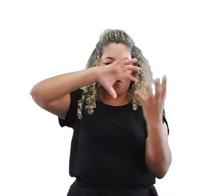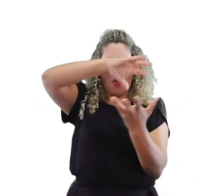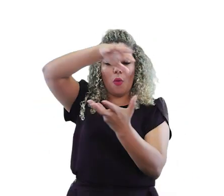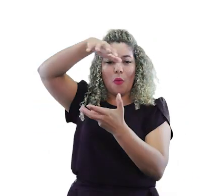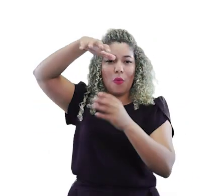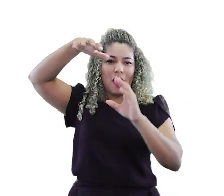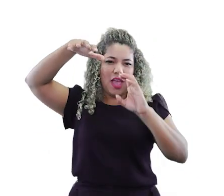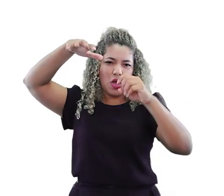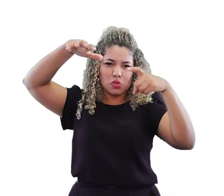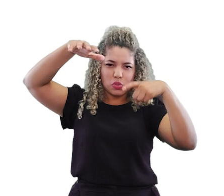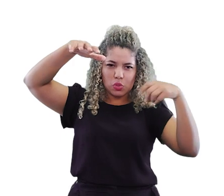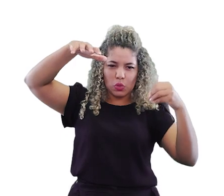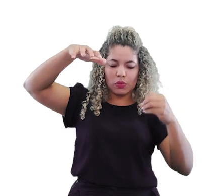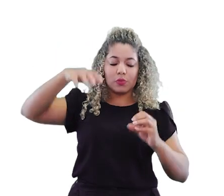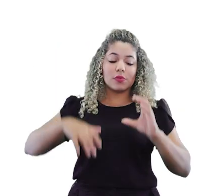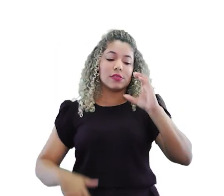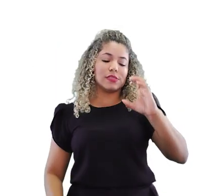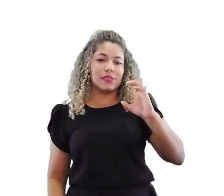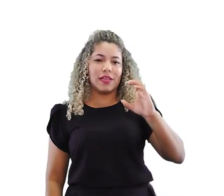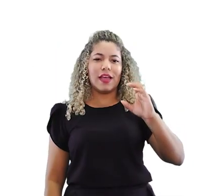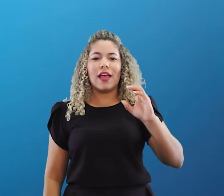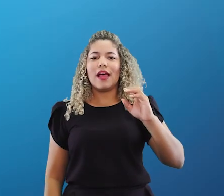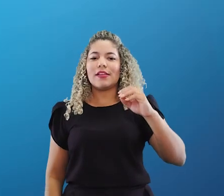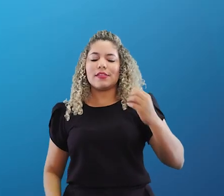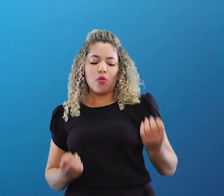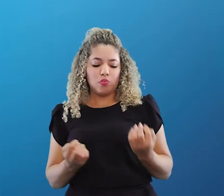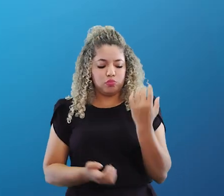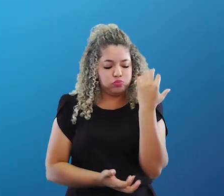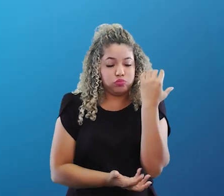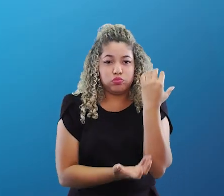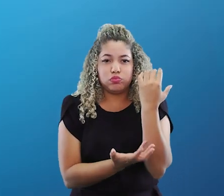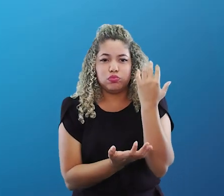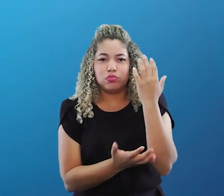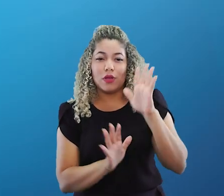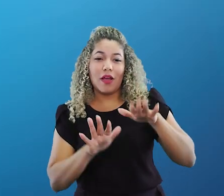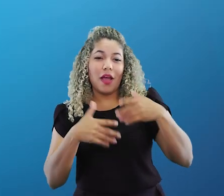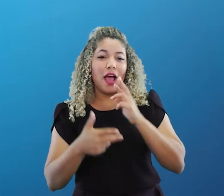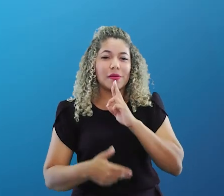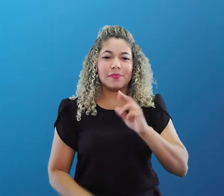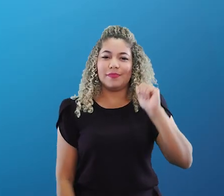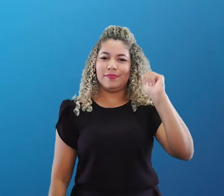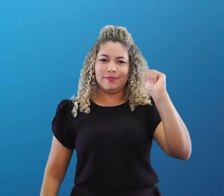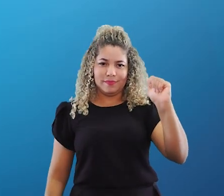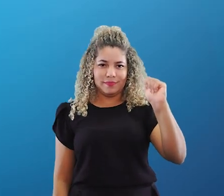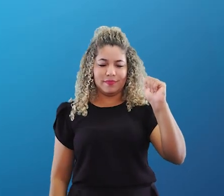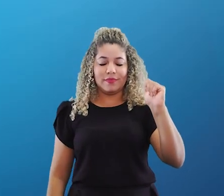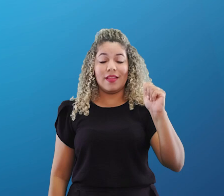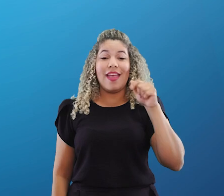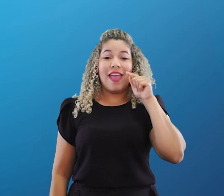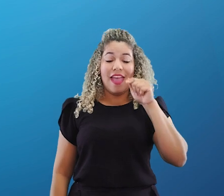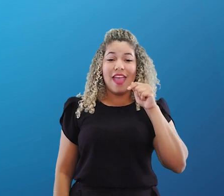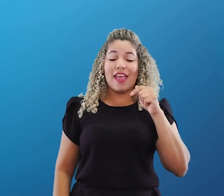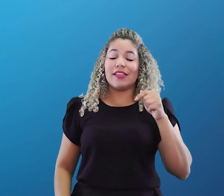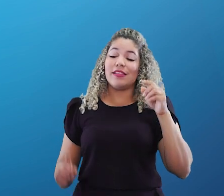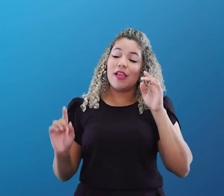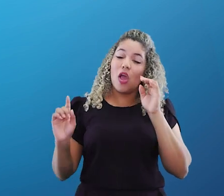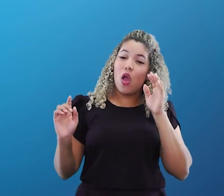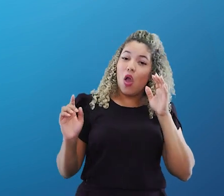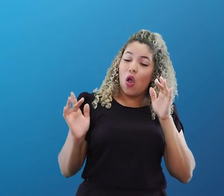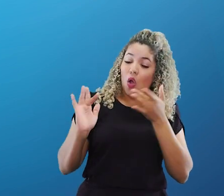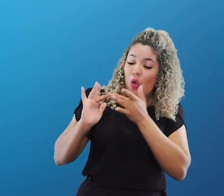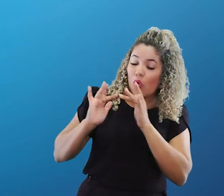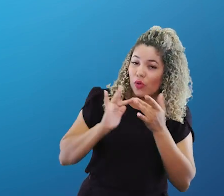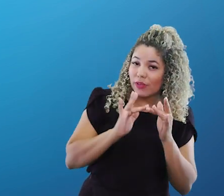ou letra C, as queimadas. Qual é a nossa resposta correta? Letra A. O fenômeno que tem forte ligação com a